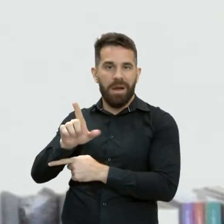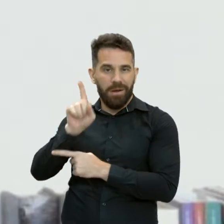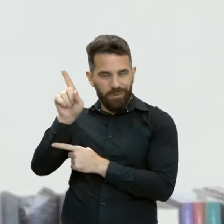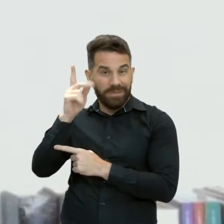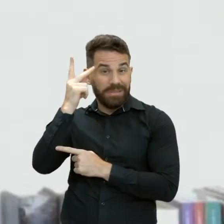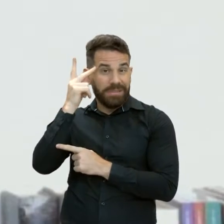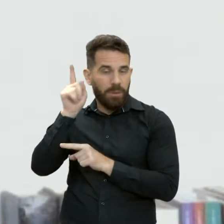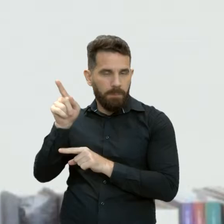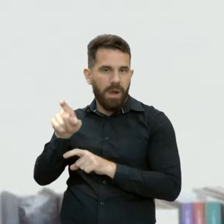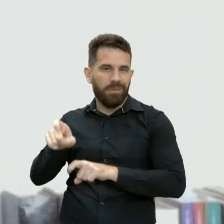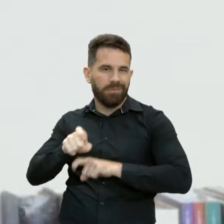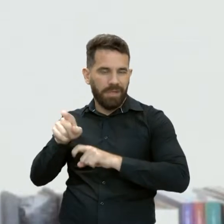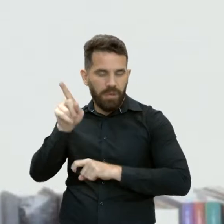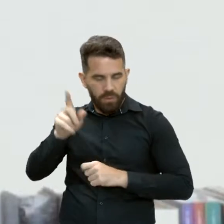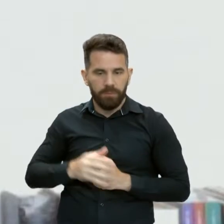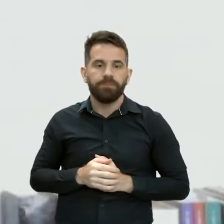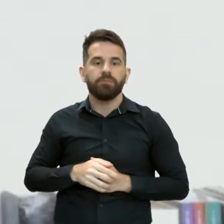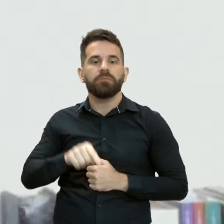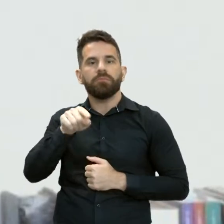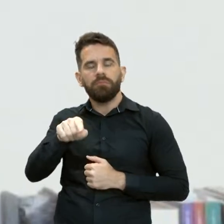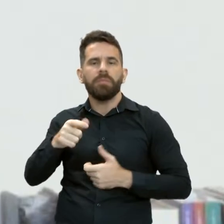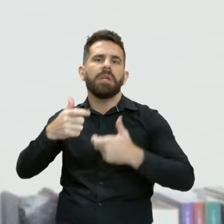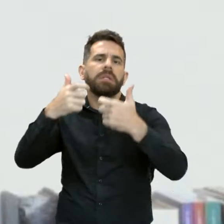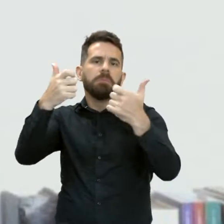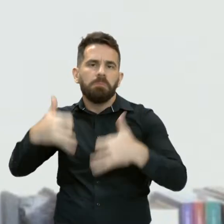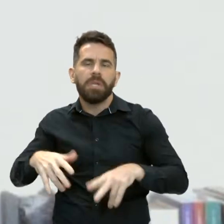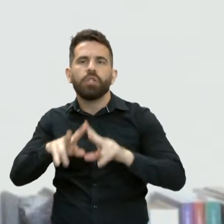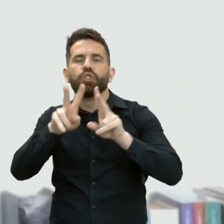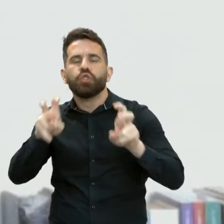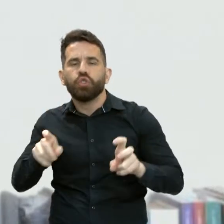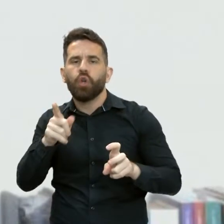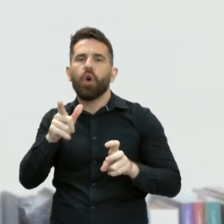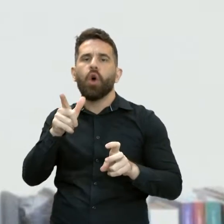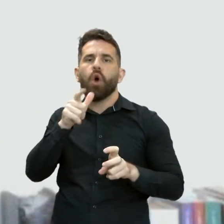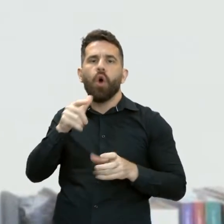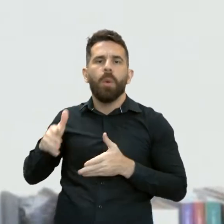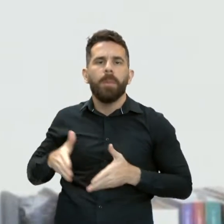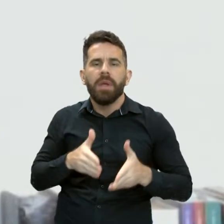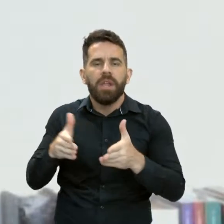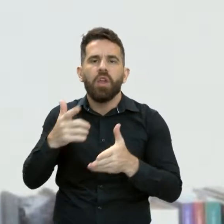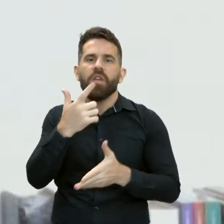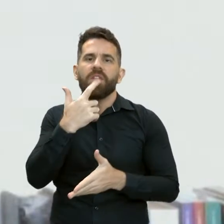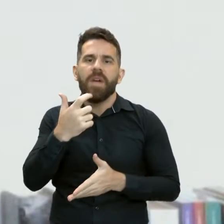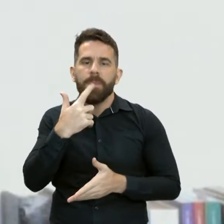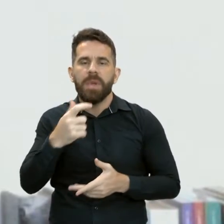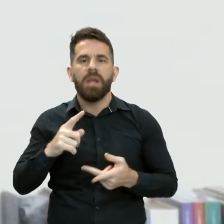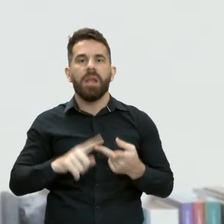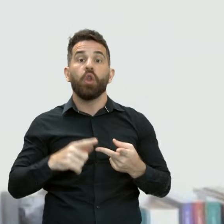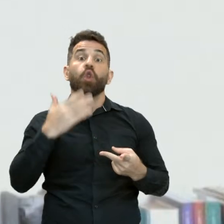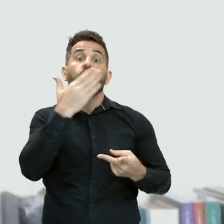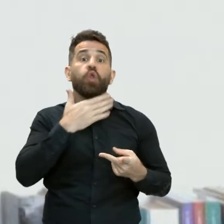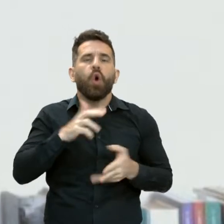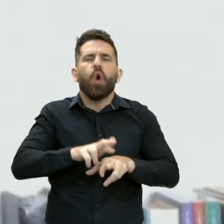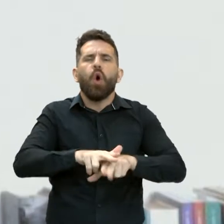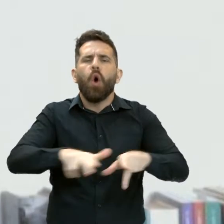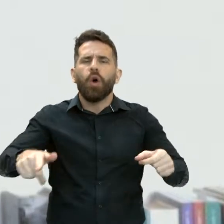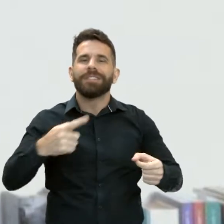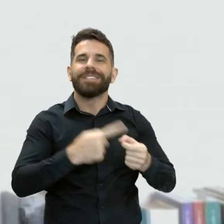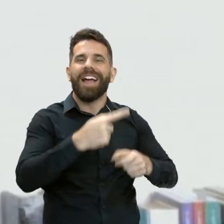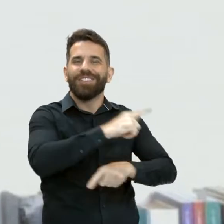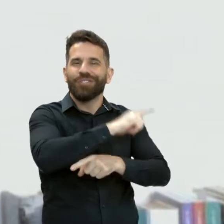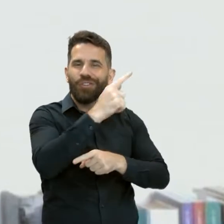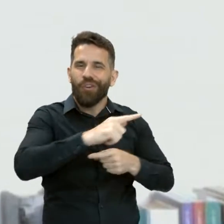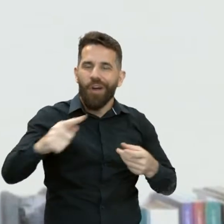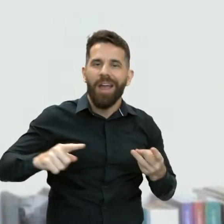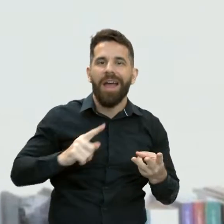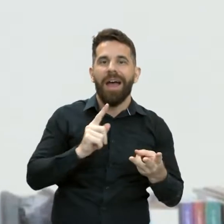sobre o Rio Vermelho, sobre os doces de Goiás, também sobre o Ipê Florido, e ela fala sobre essa saudade